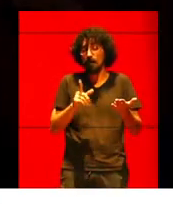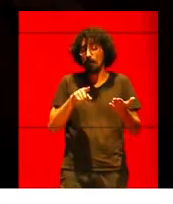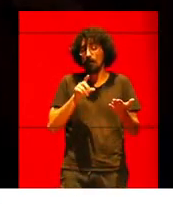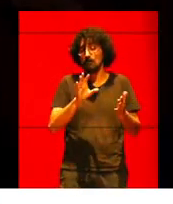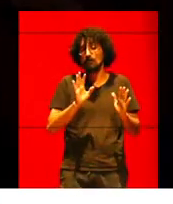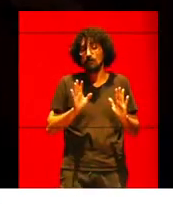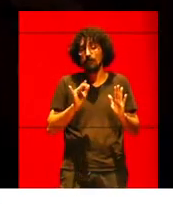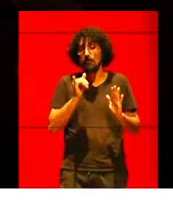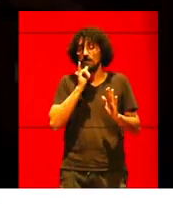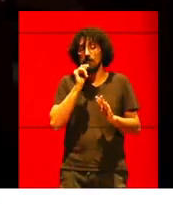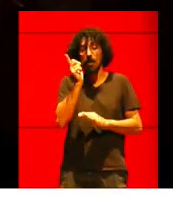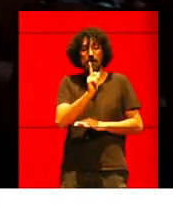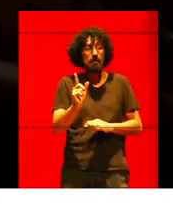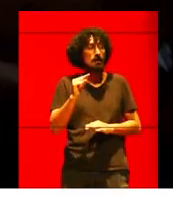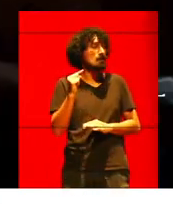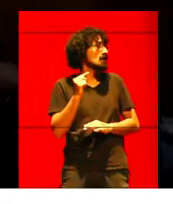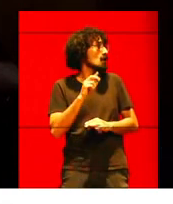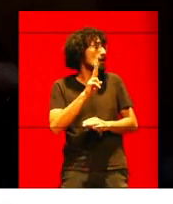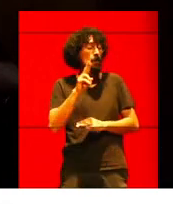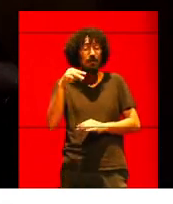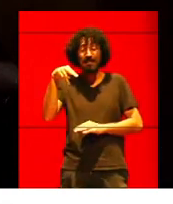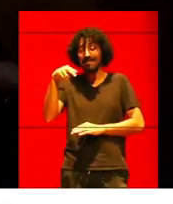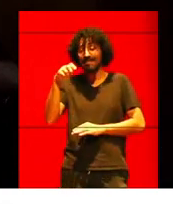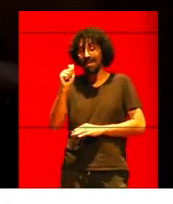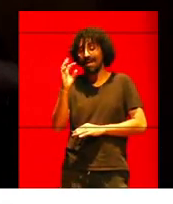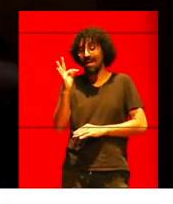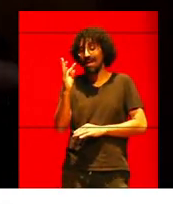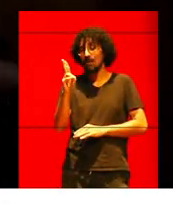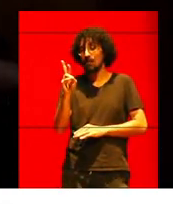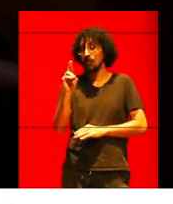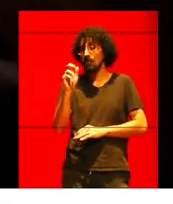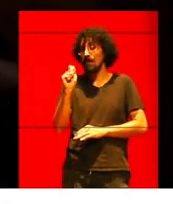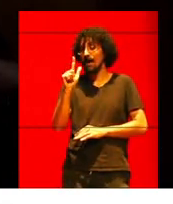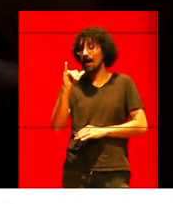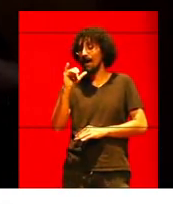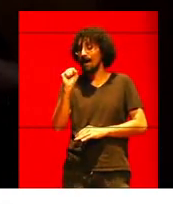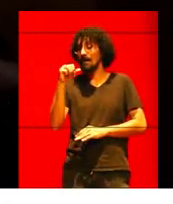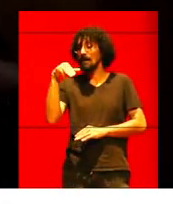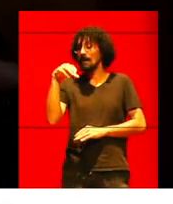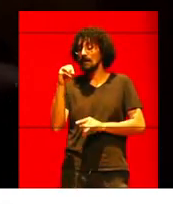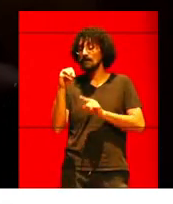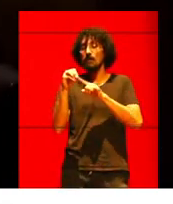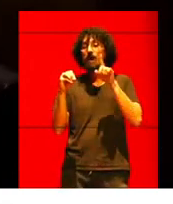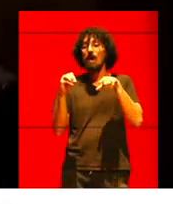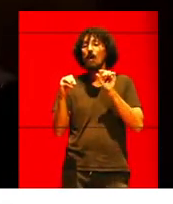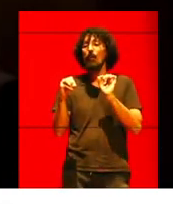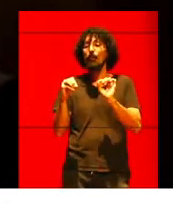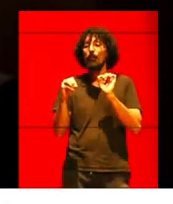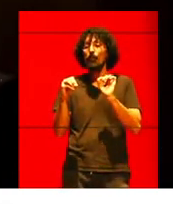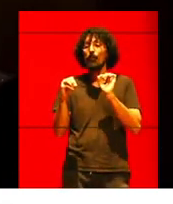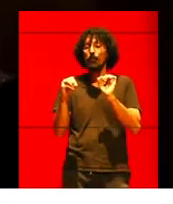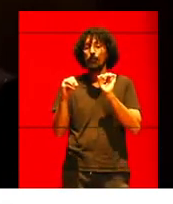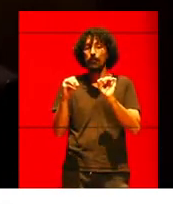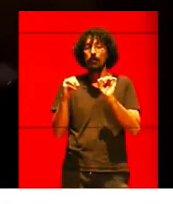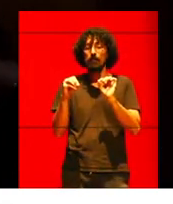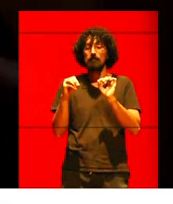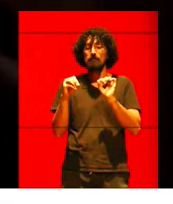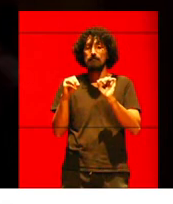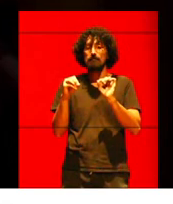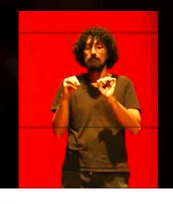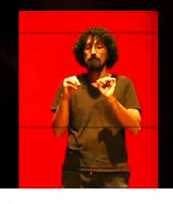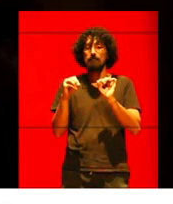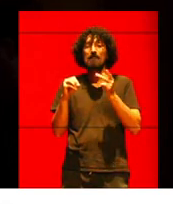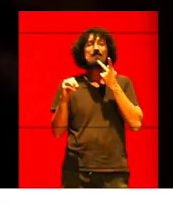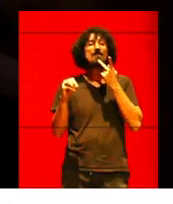tenho uma literatura chamada naturalismo. A literatura que vai ser uma obra que o Enem adora cobrar, chama-se O